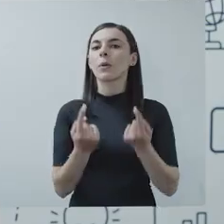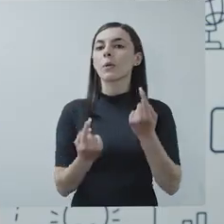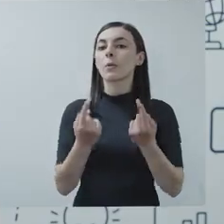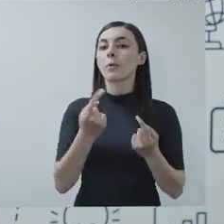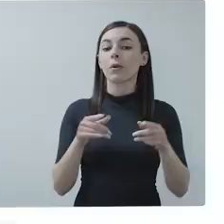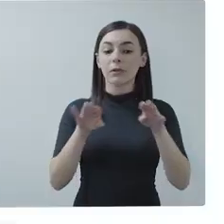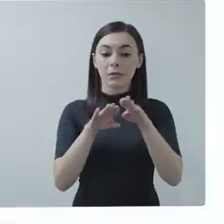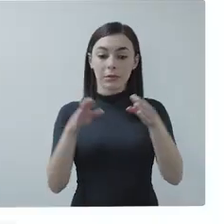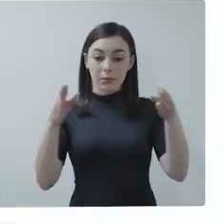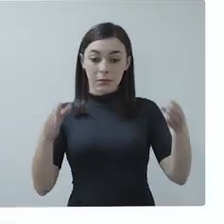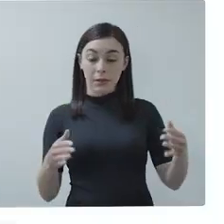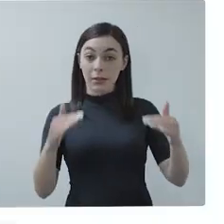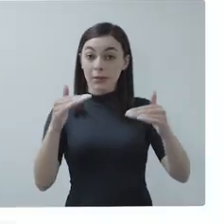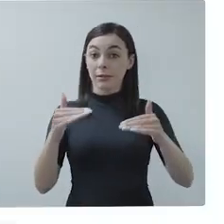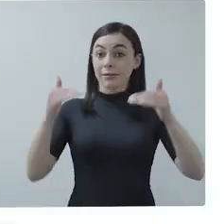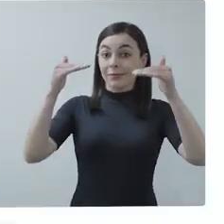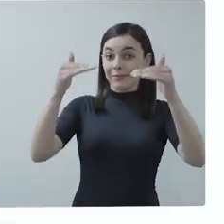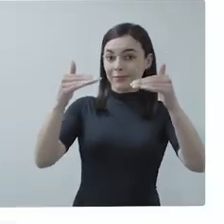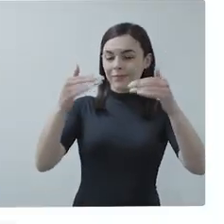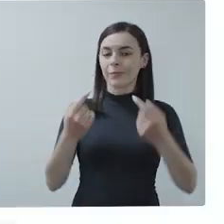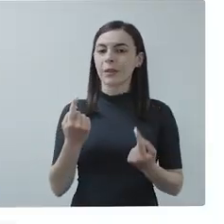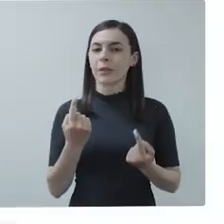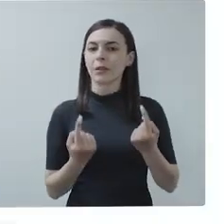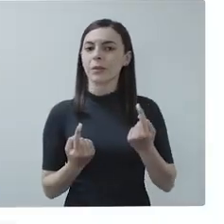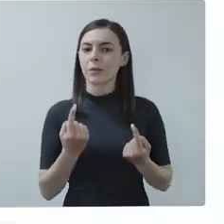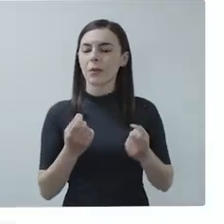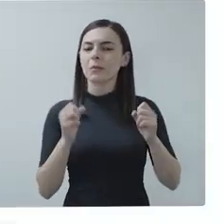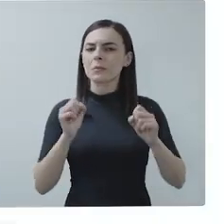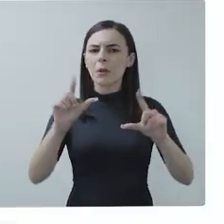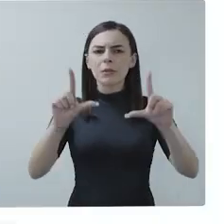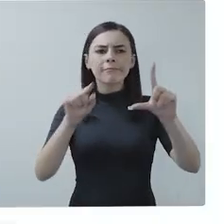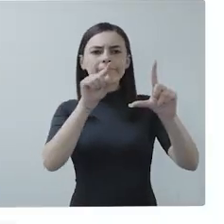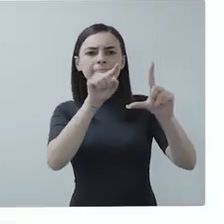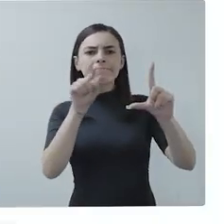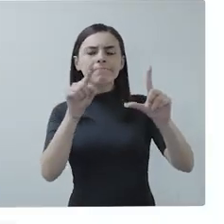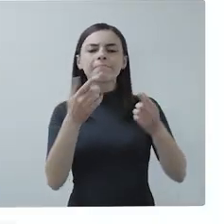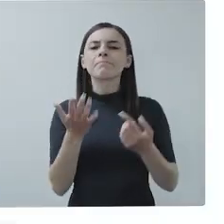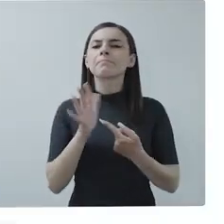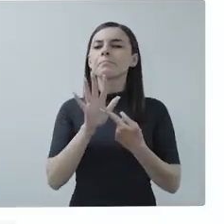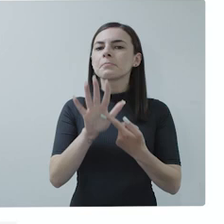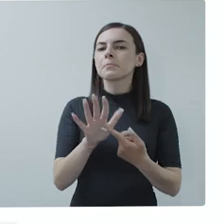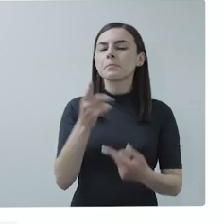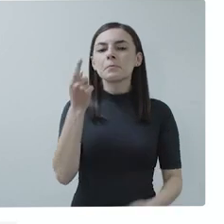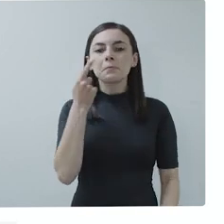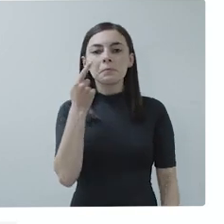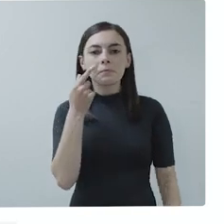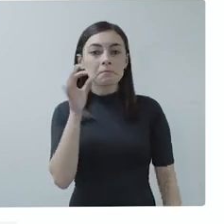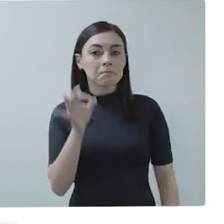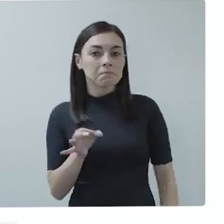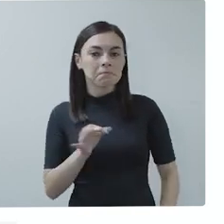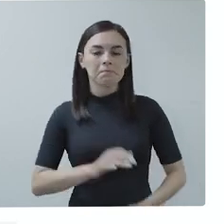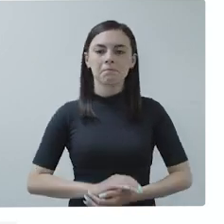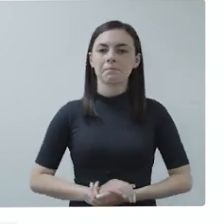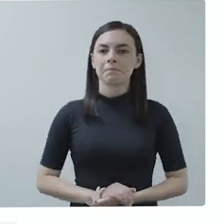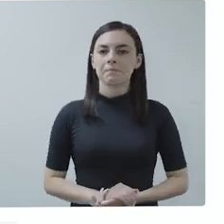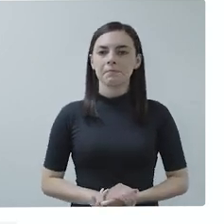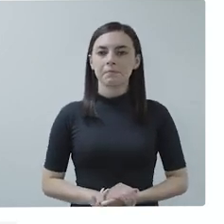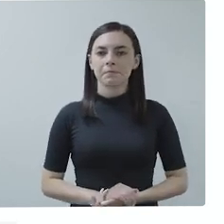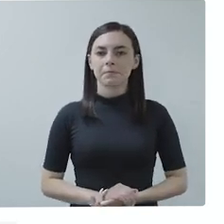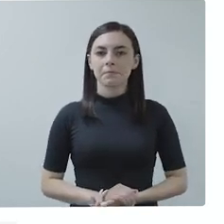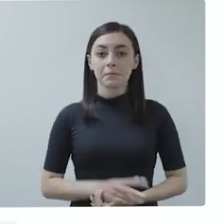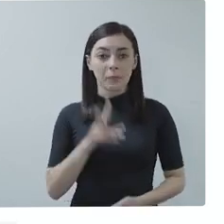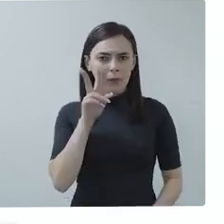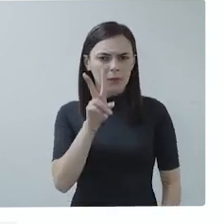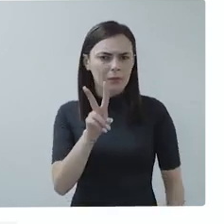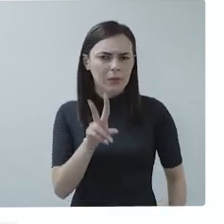que está em cima da mesa. Vão lá e coloca o dedinho na tela para ver se vocês vão acertar. Viram?